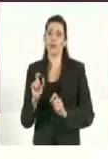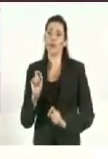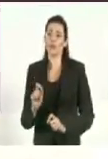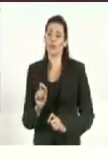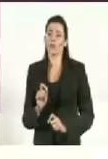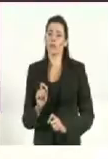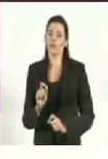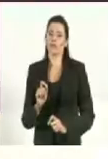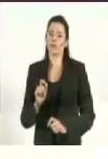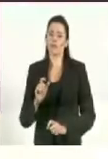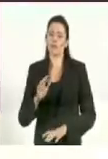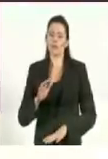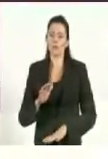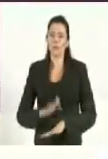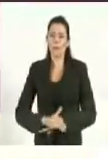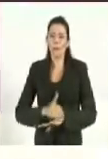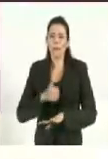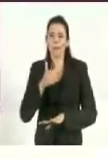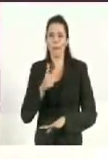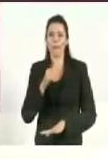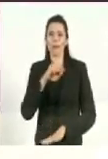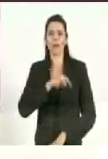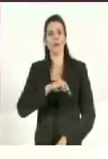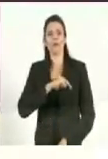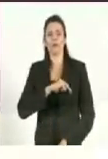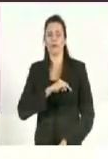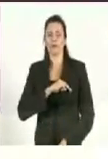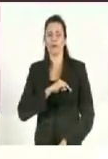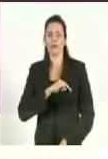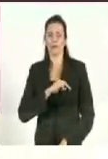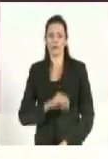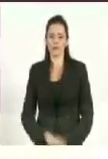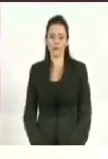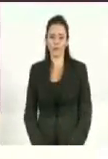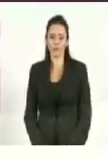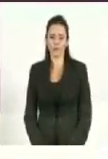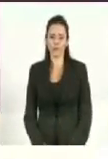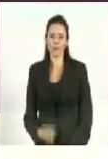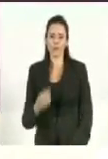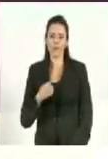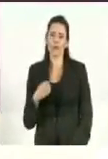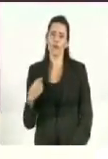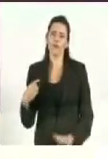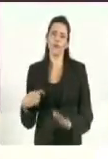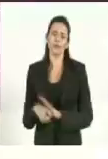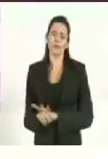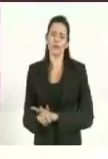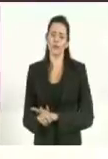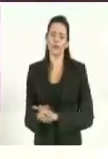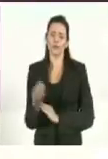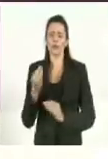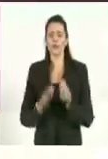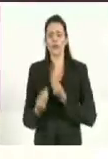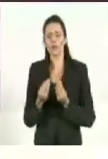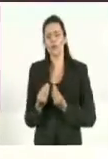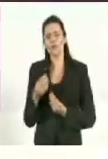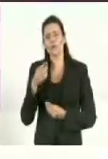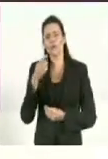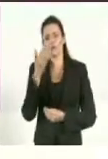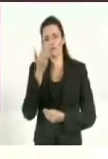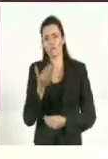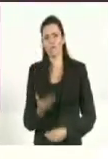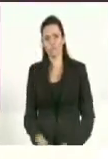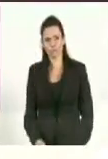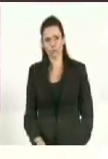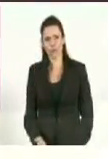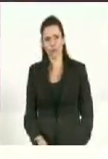De que maneira Vossa Excelência, tão sensível à segurança pública, pode ajudar essa reivindicação e